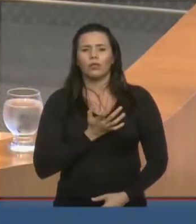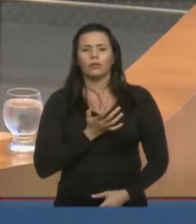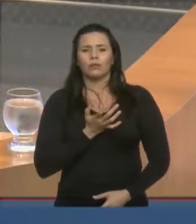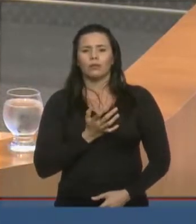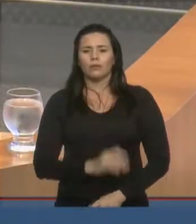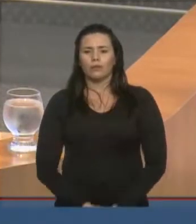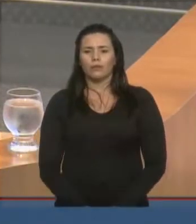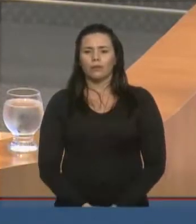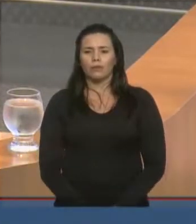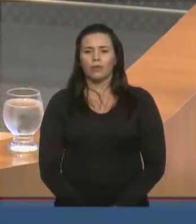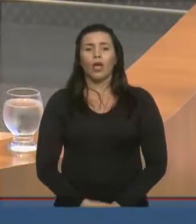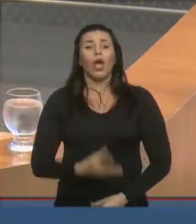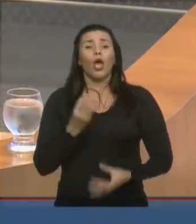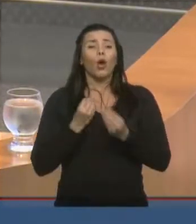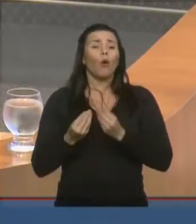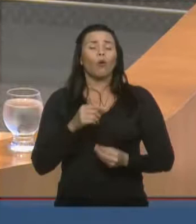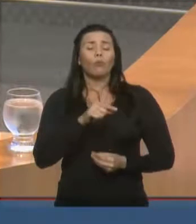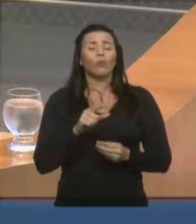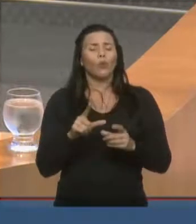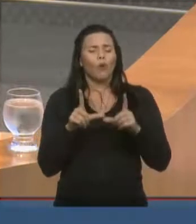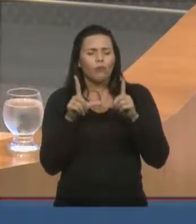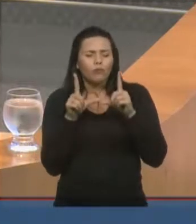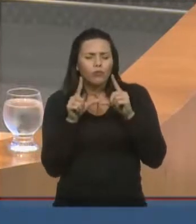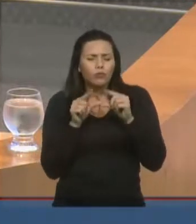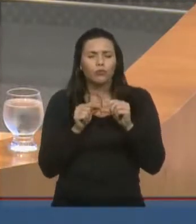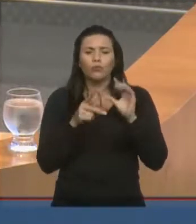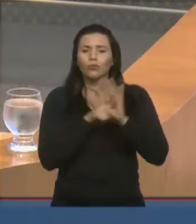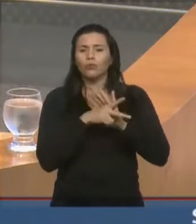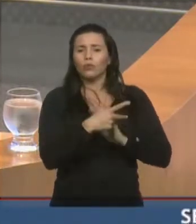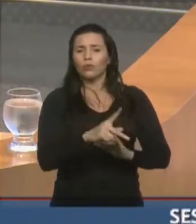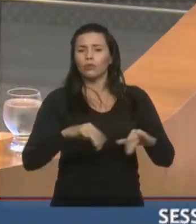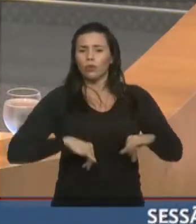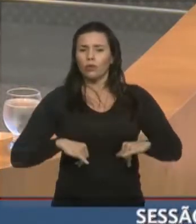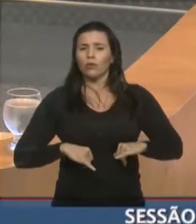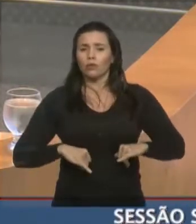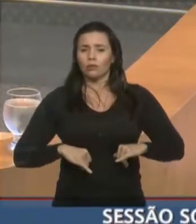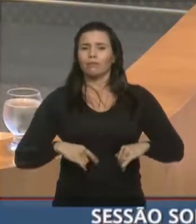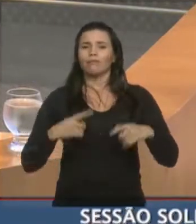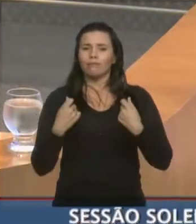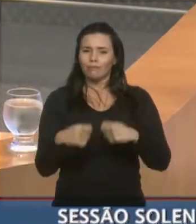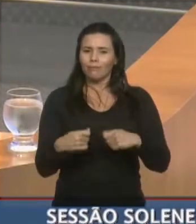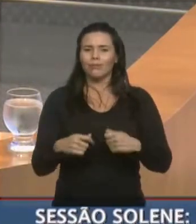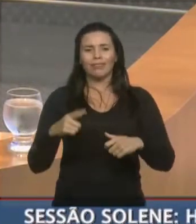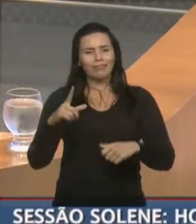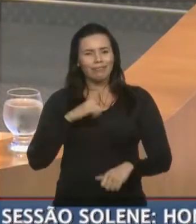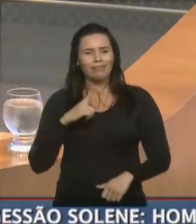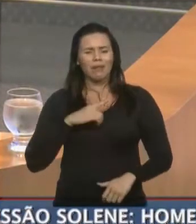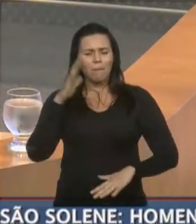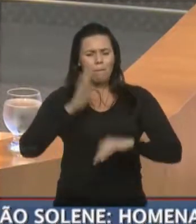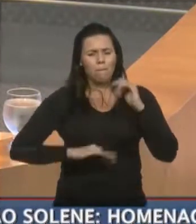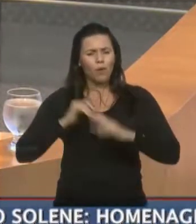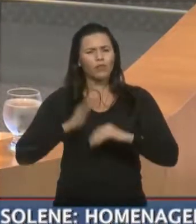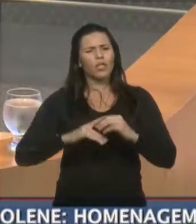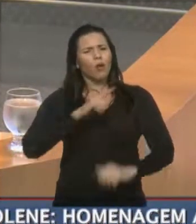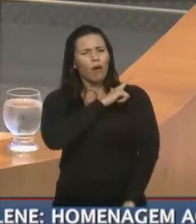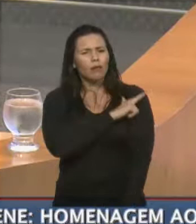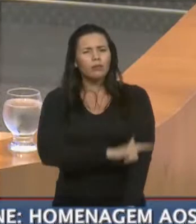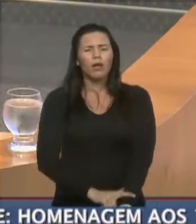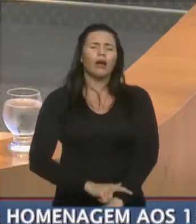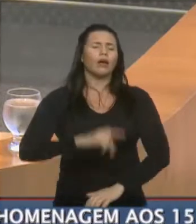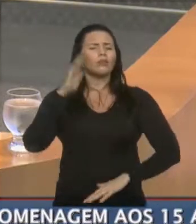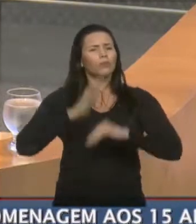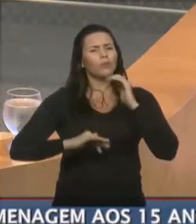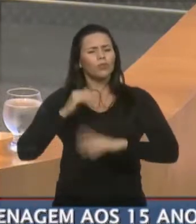qualificado do ponto de vista humano a essas vítimas que chegam ali. É isso que vai acontecer. E cada um de nós, além de fazer uma